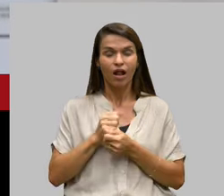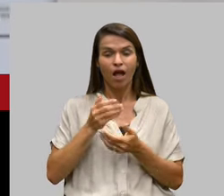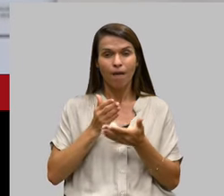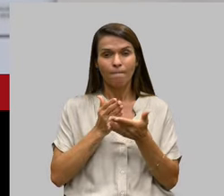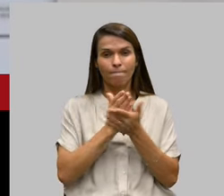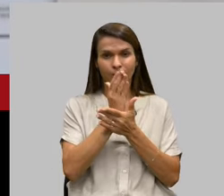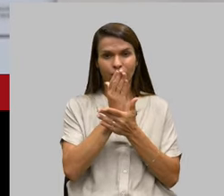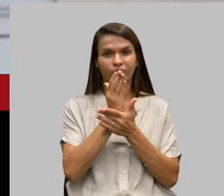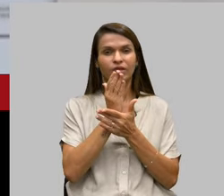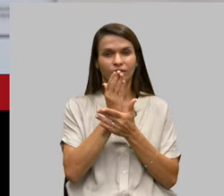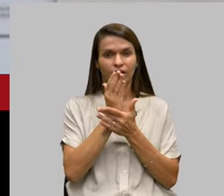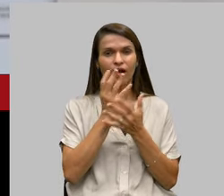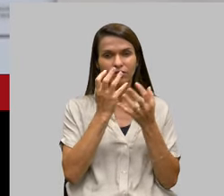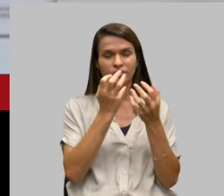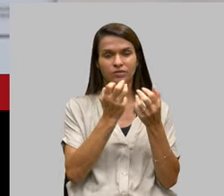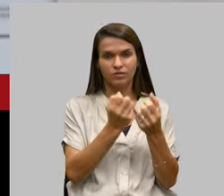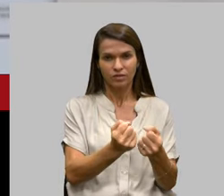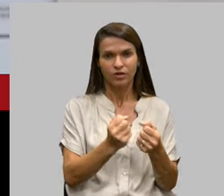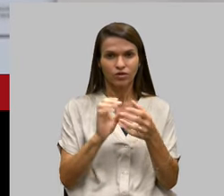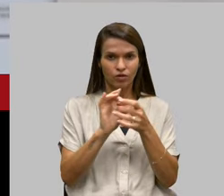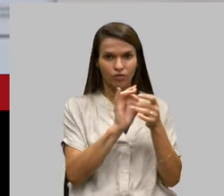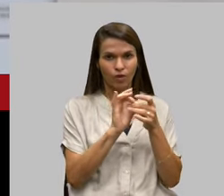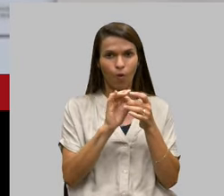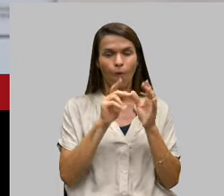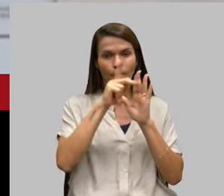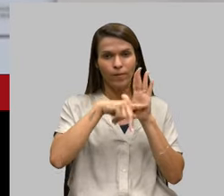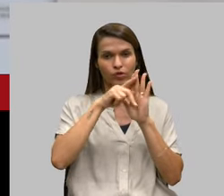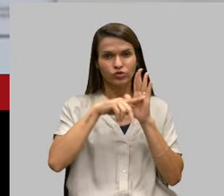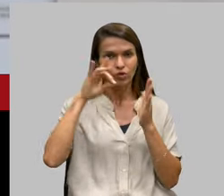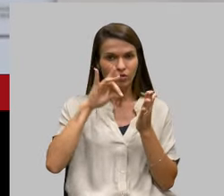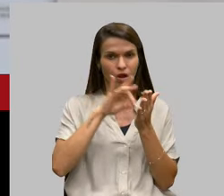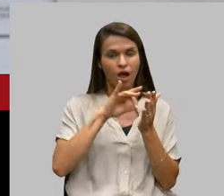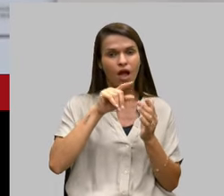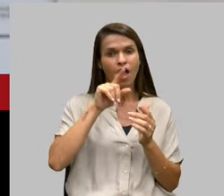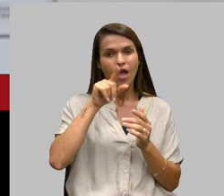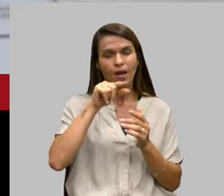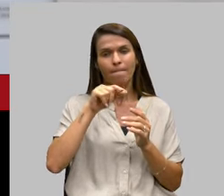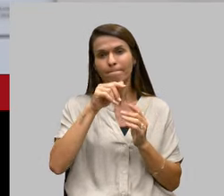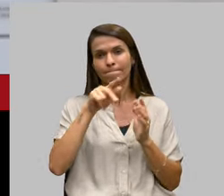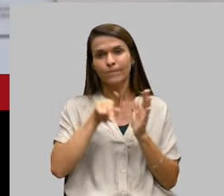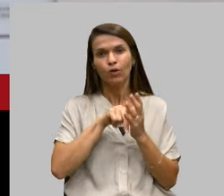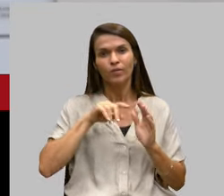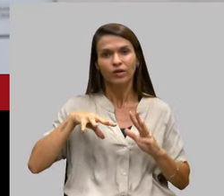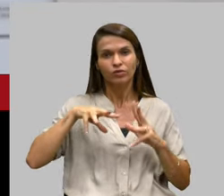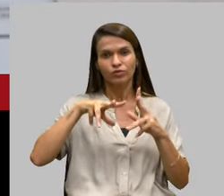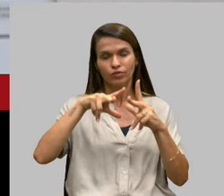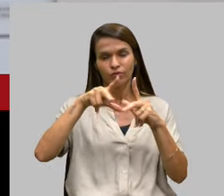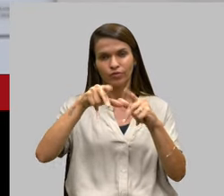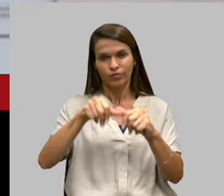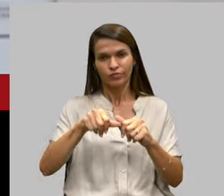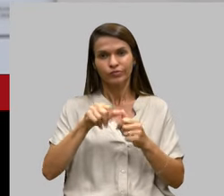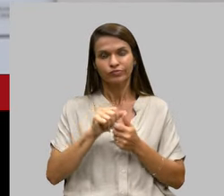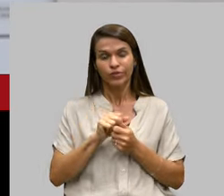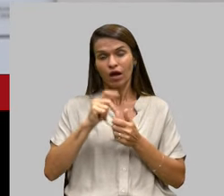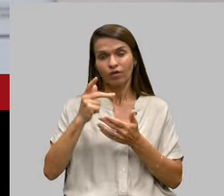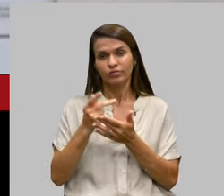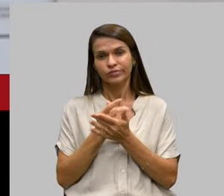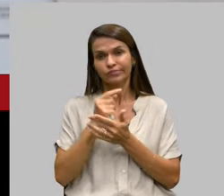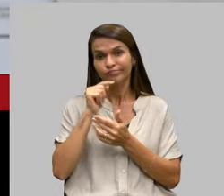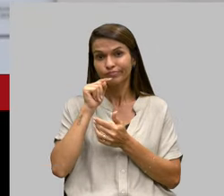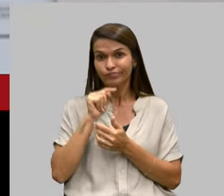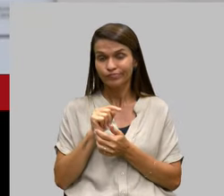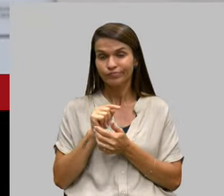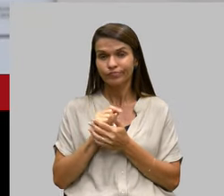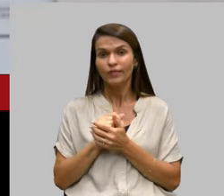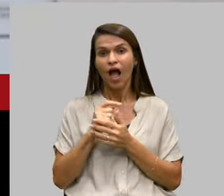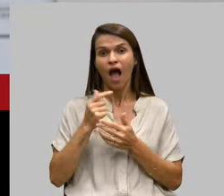União né tanto é que o projeto original era para todos os entes depois isso foi modificado e aconteceu isso e agora há